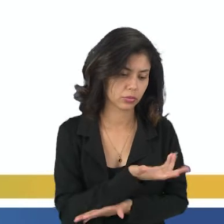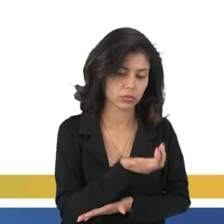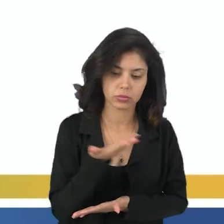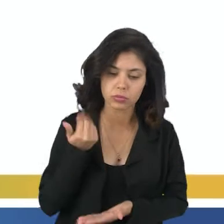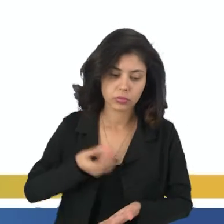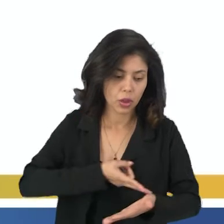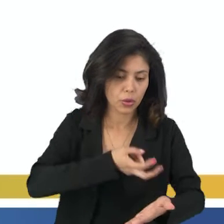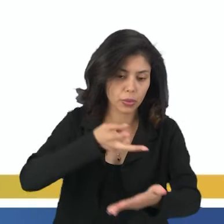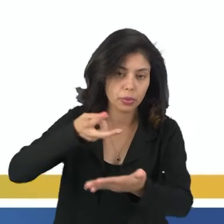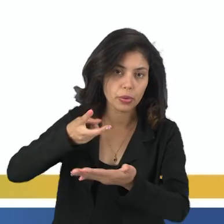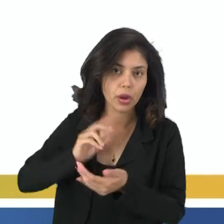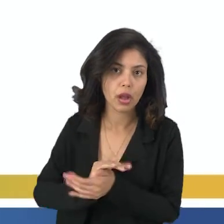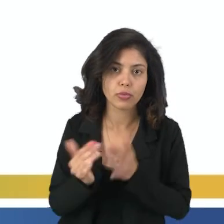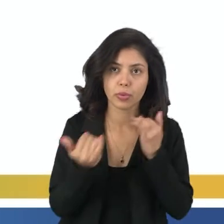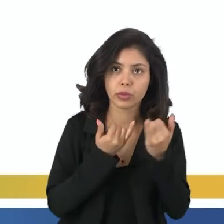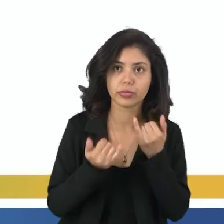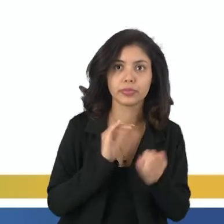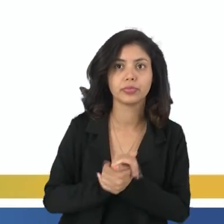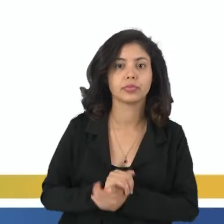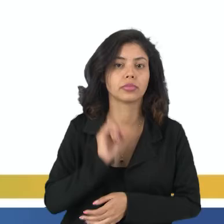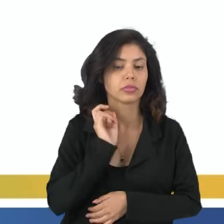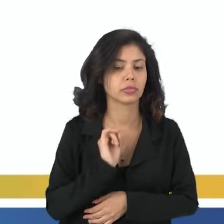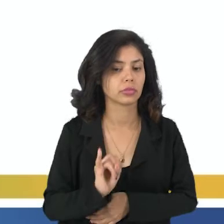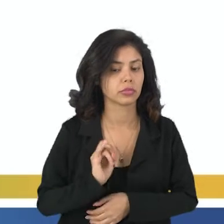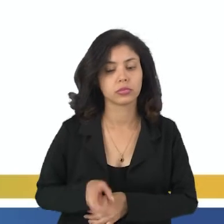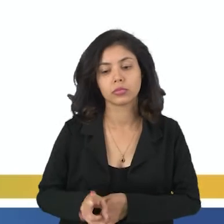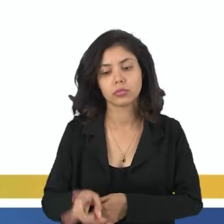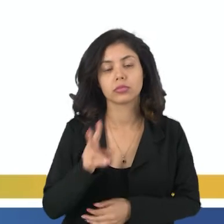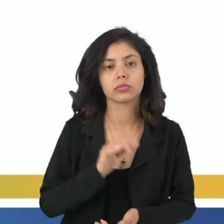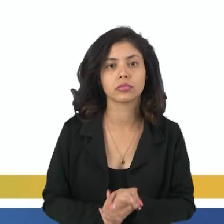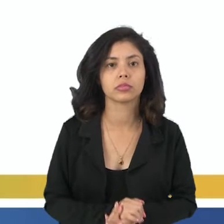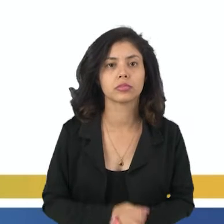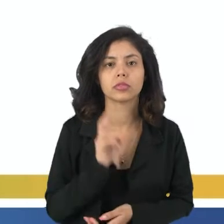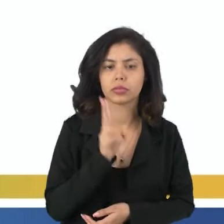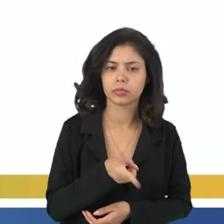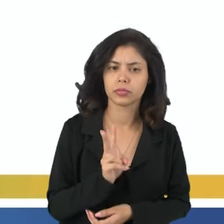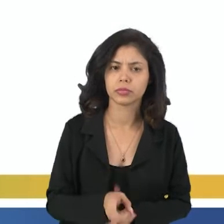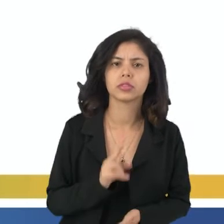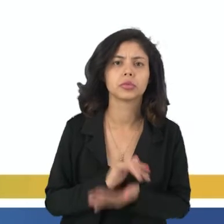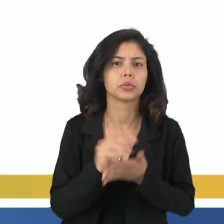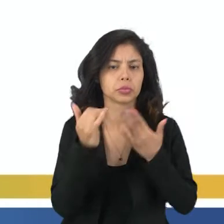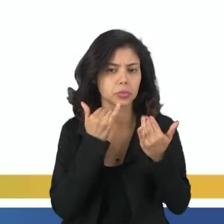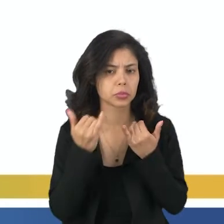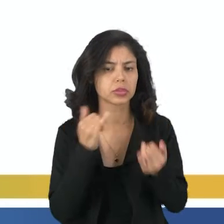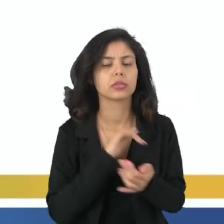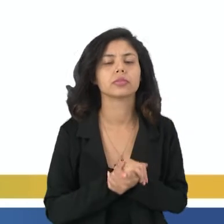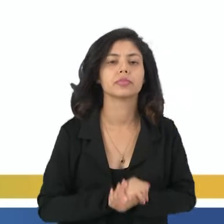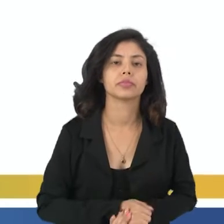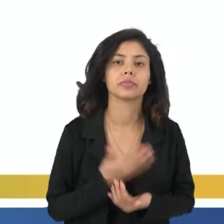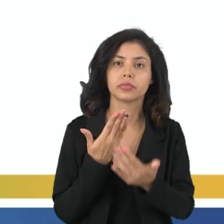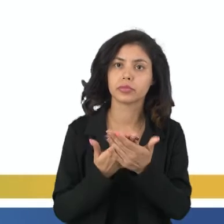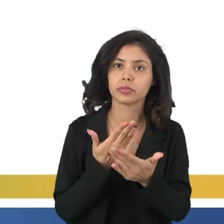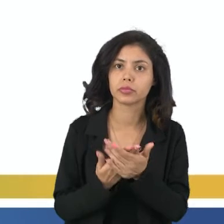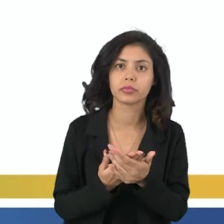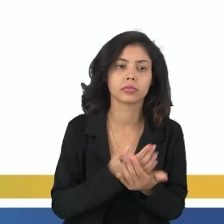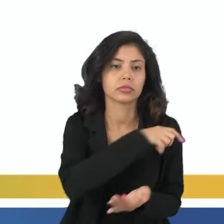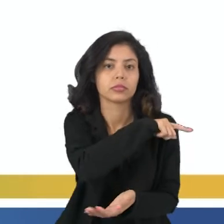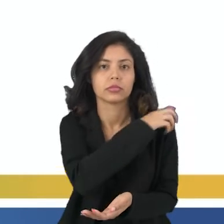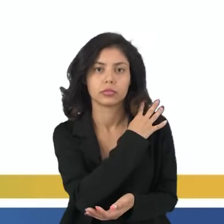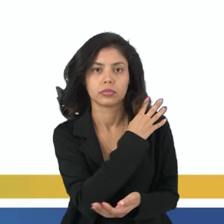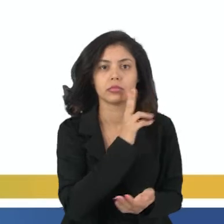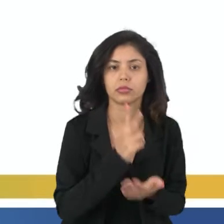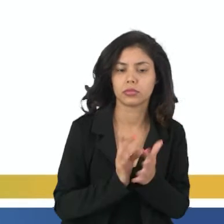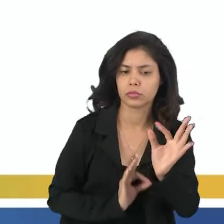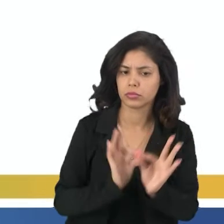adquirir informação né Geralmente se falar você mantém bastante atualizado informado somente estudante do ensino médio